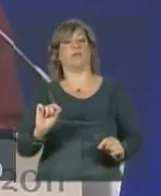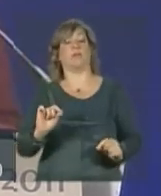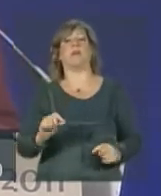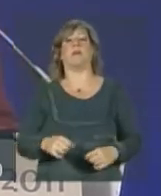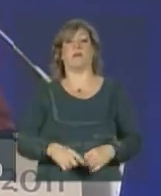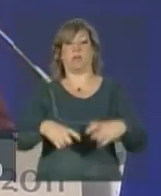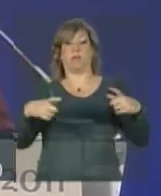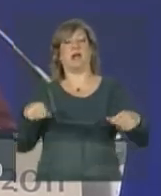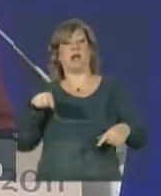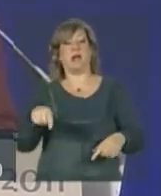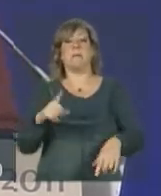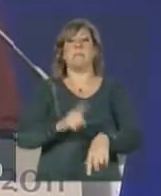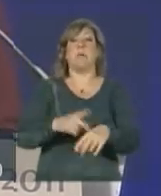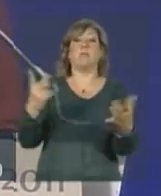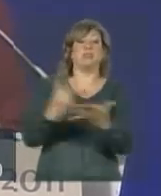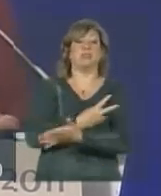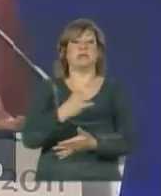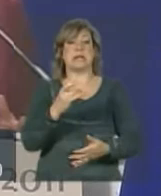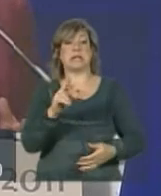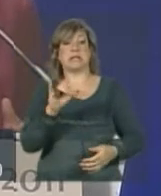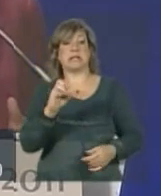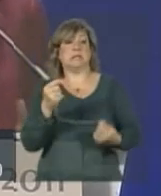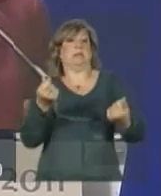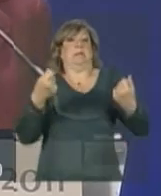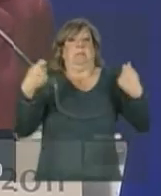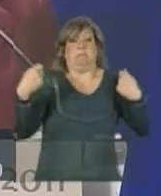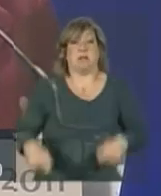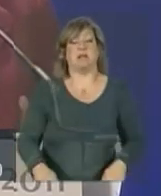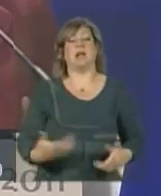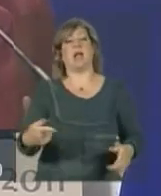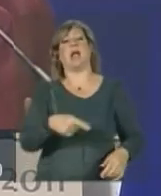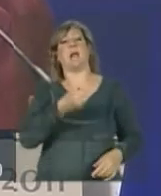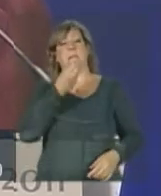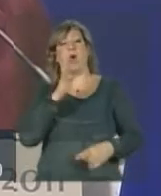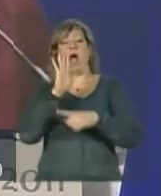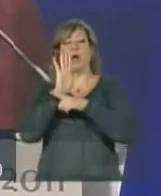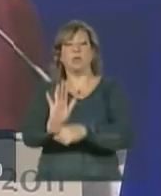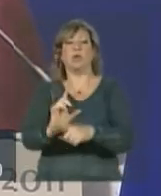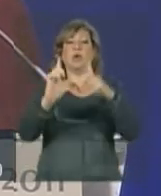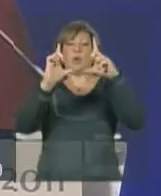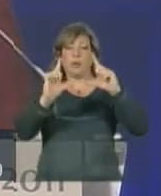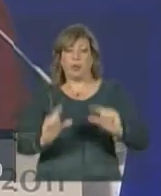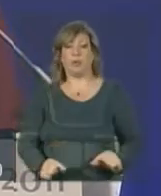crise, ela é muito importante para reduzir o risco sistêmico.